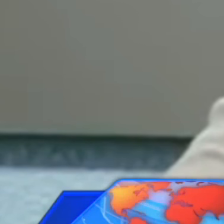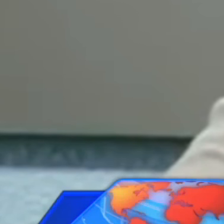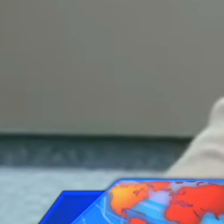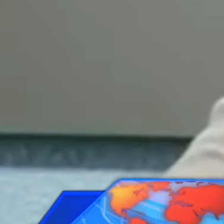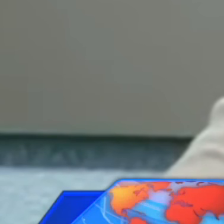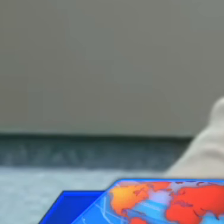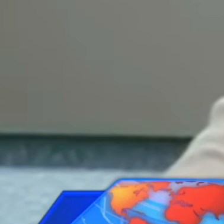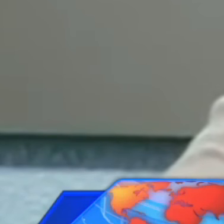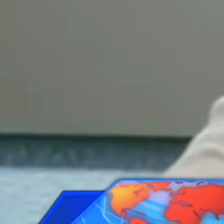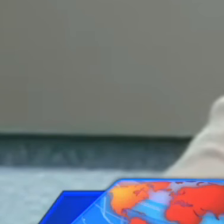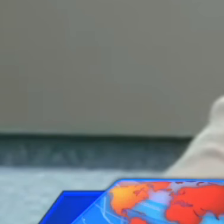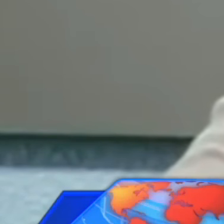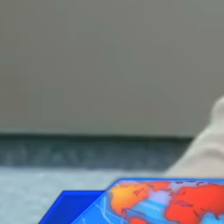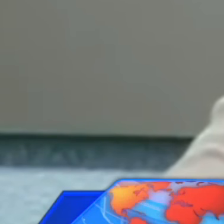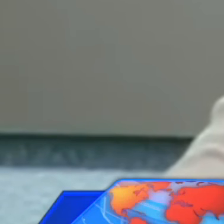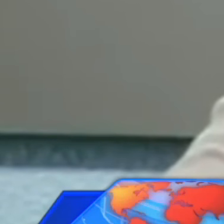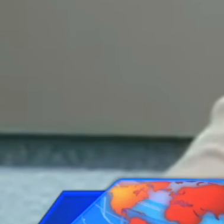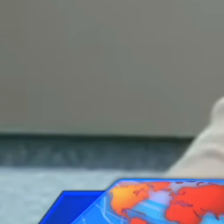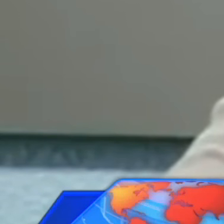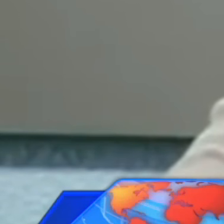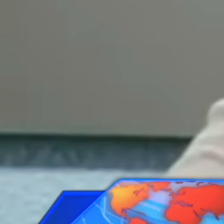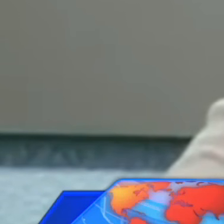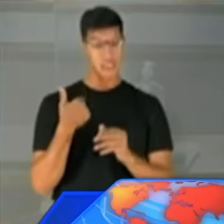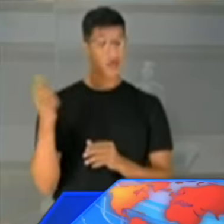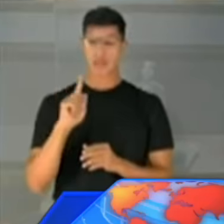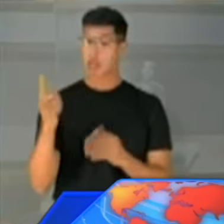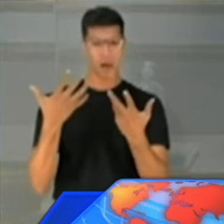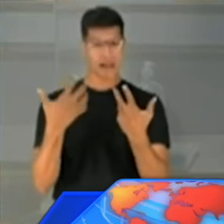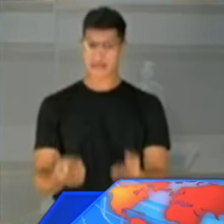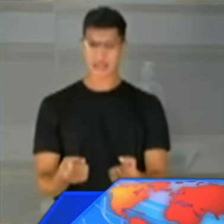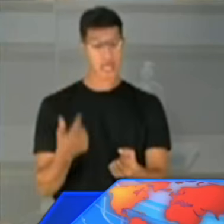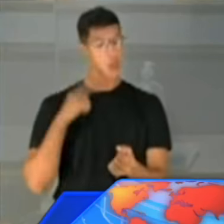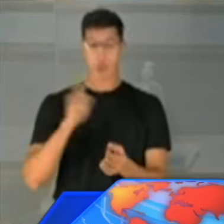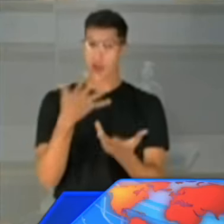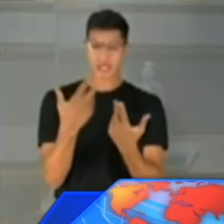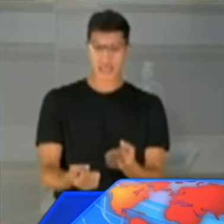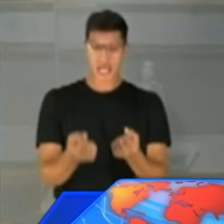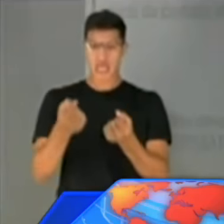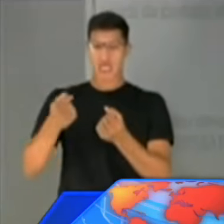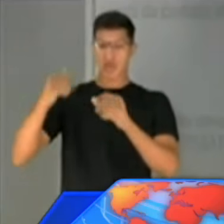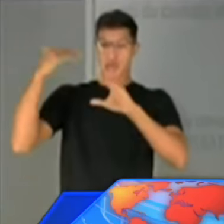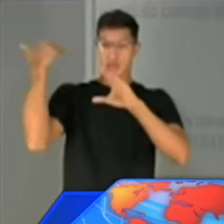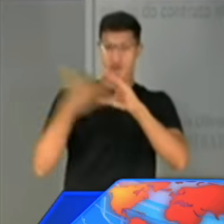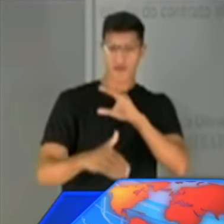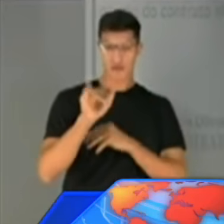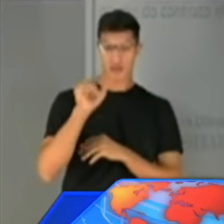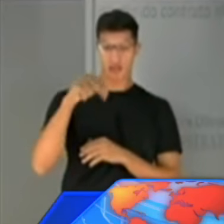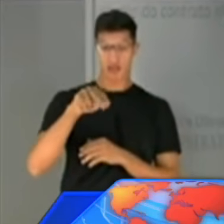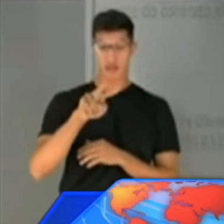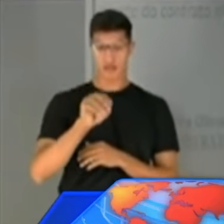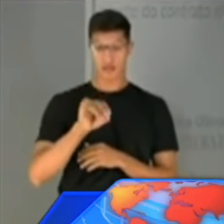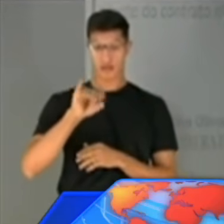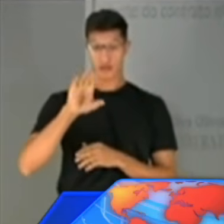não seria de verdade o fato de se ter pagamento antecipado para esse contrato. Ela ainda apresentou um documento que mostrava não ter aceito o invoice em